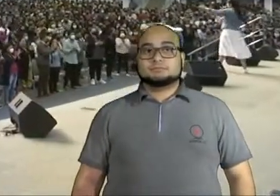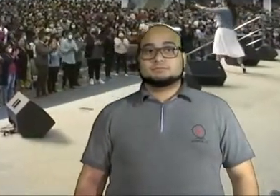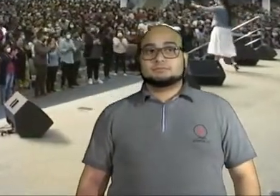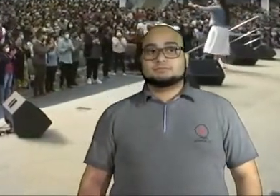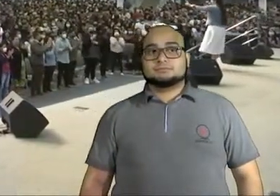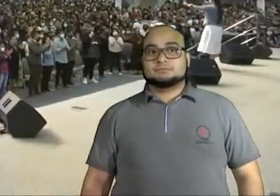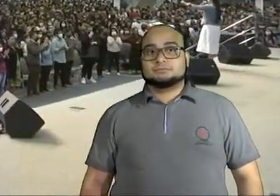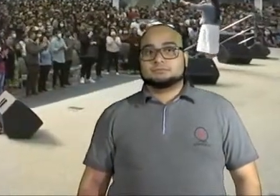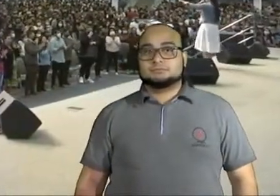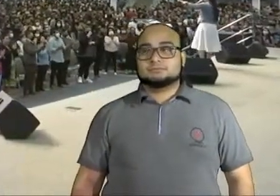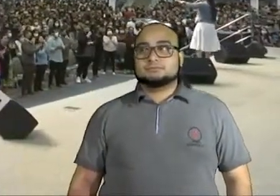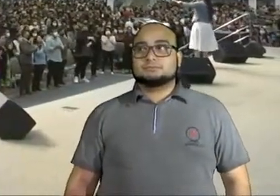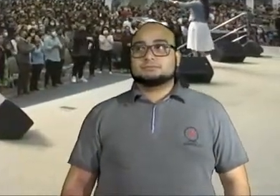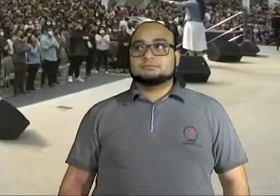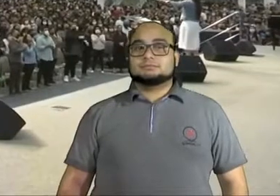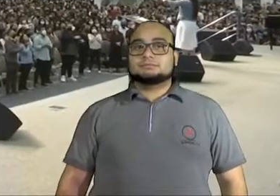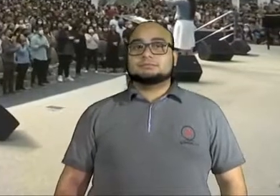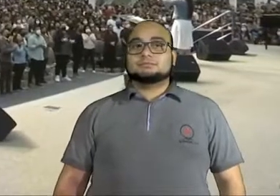Segunda vez.